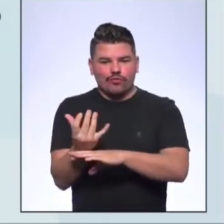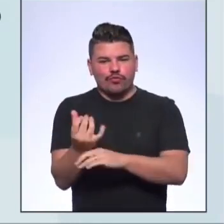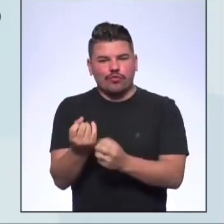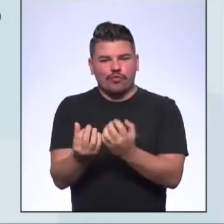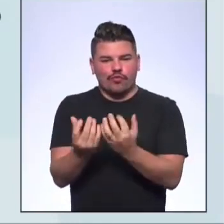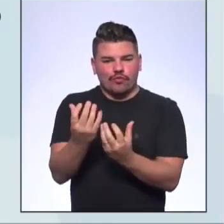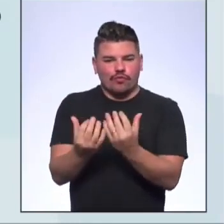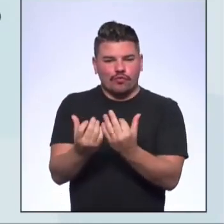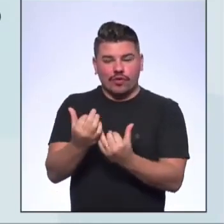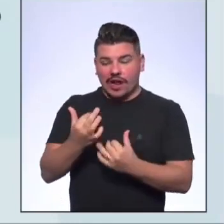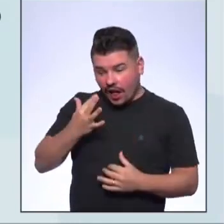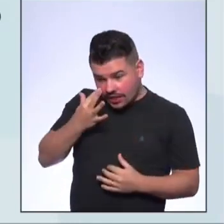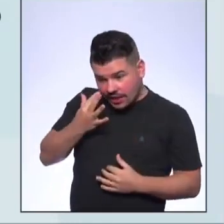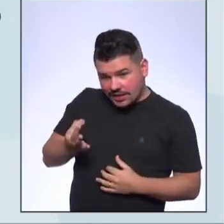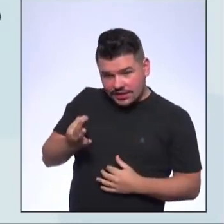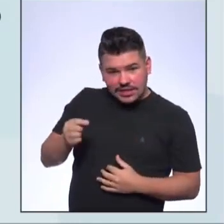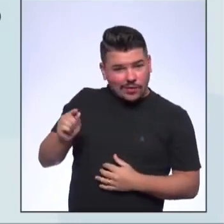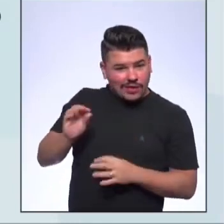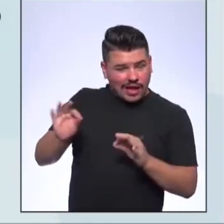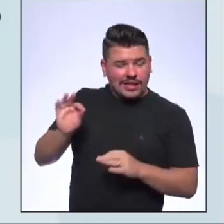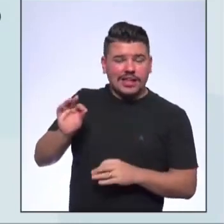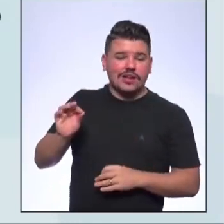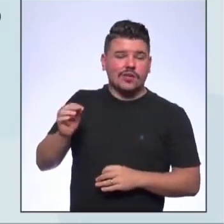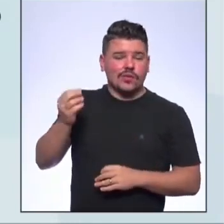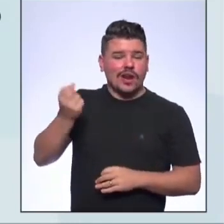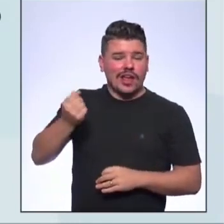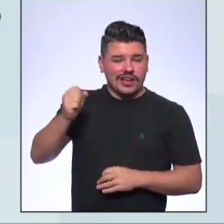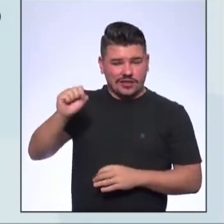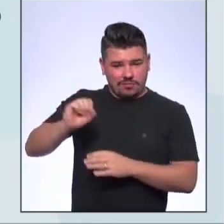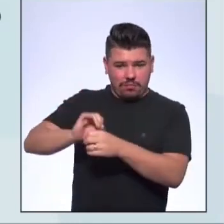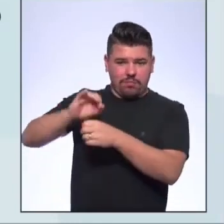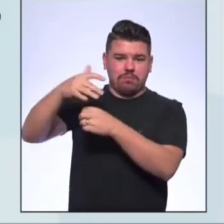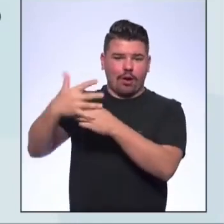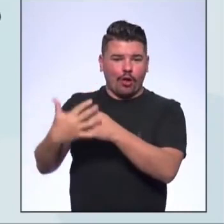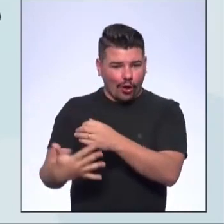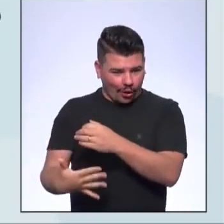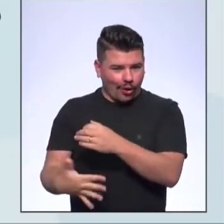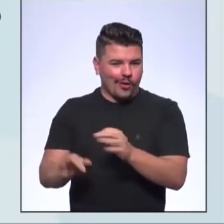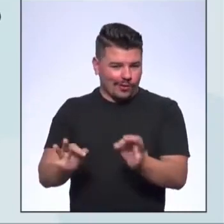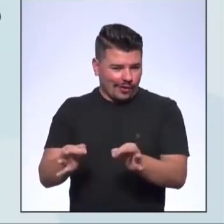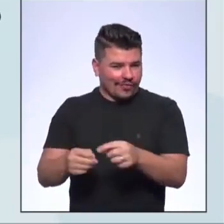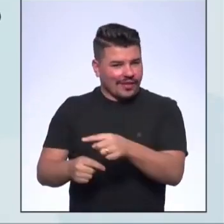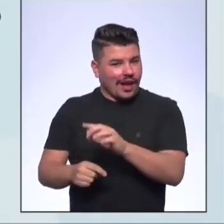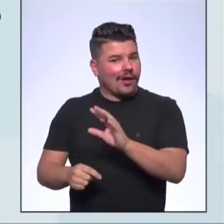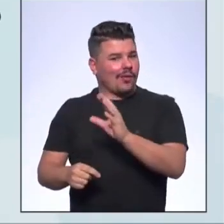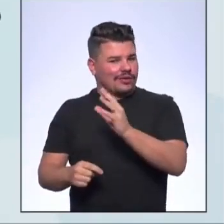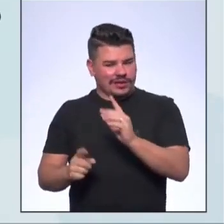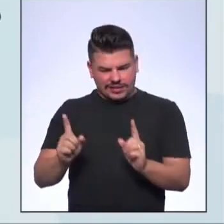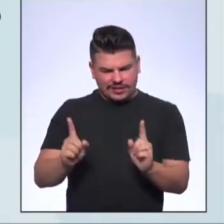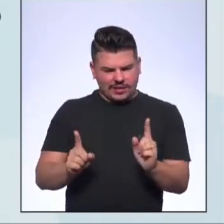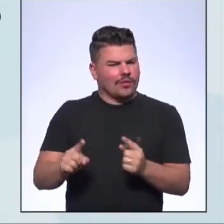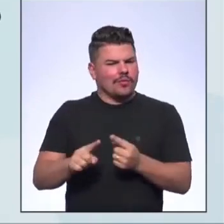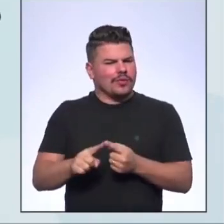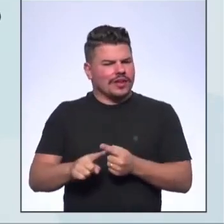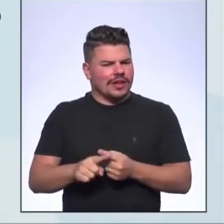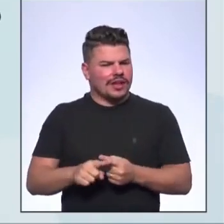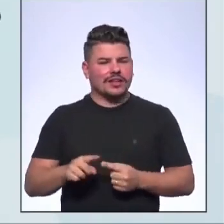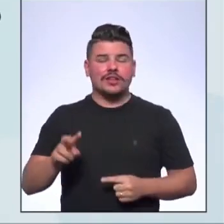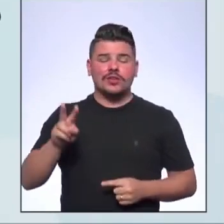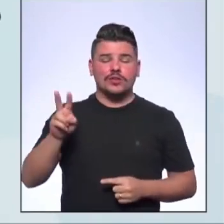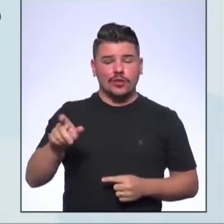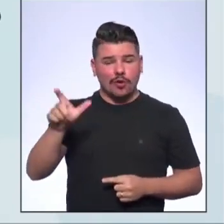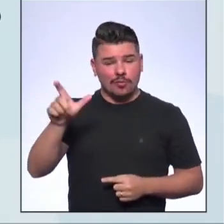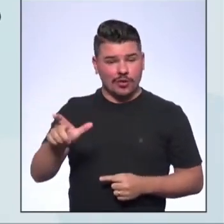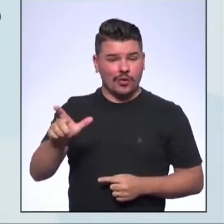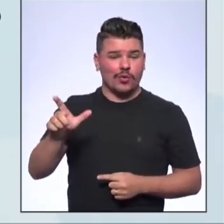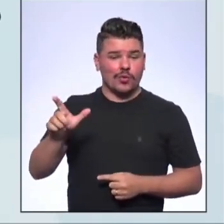ficar atento, esse leite vai derramar, certo? Qual que é essa relação? Existe uma relação entre uma coisa e outra? E a relação do leite com o